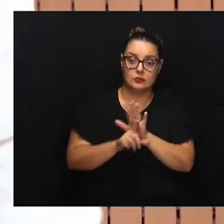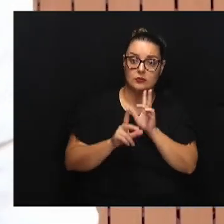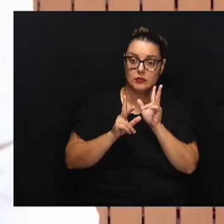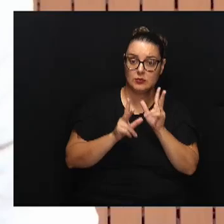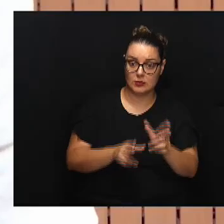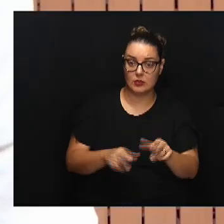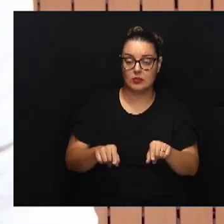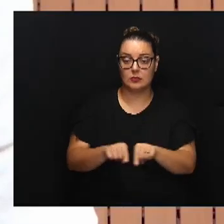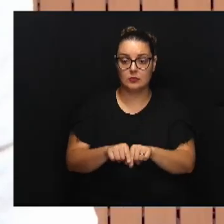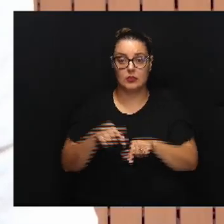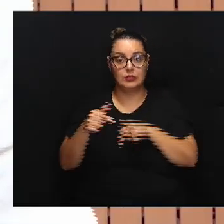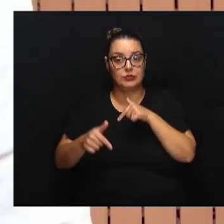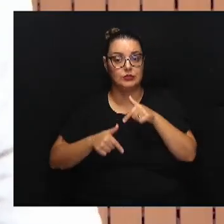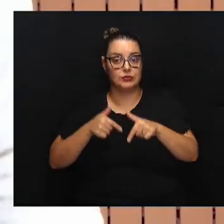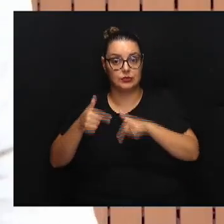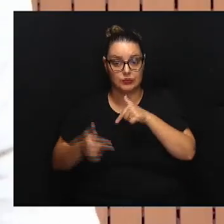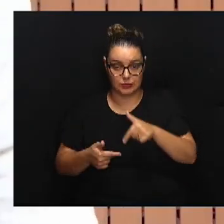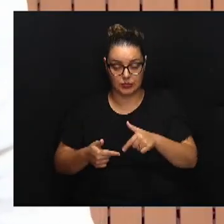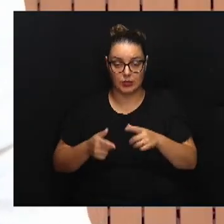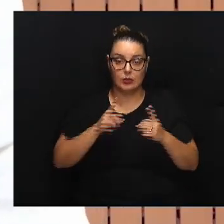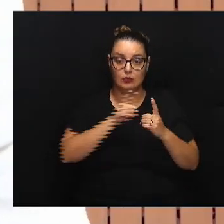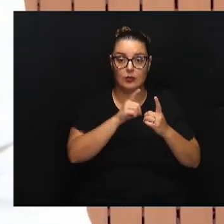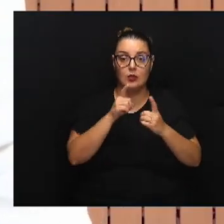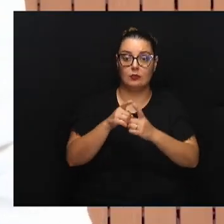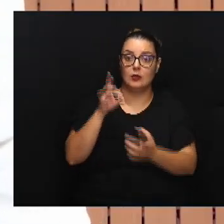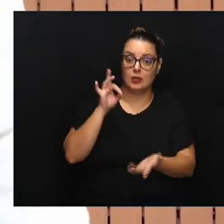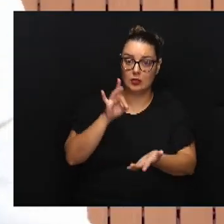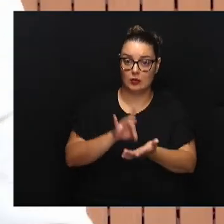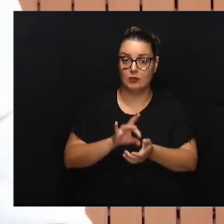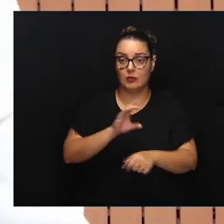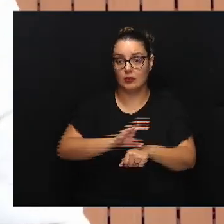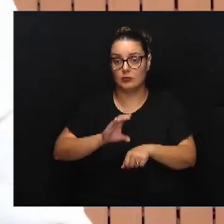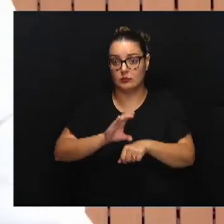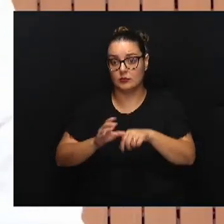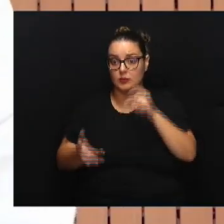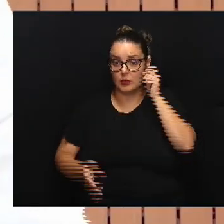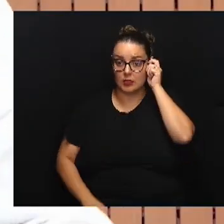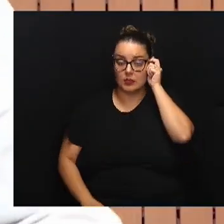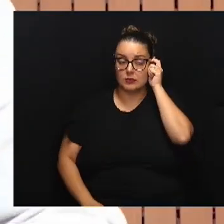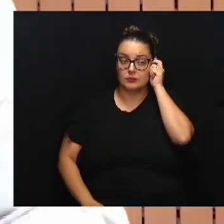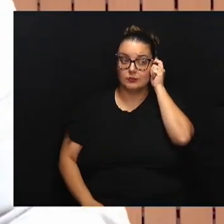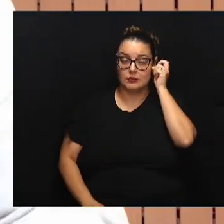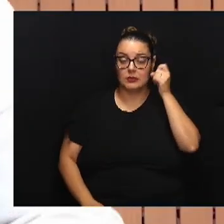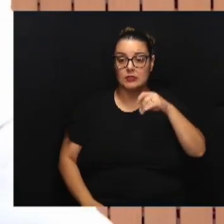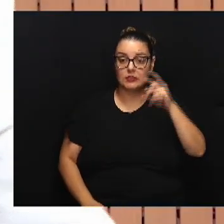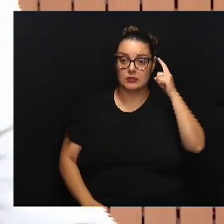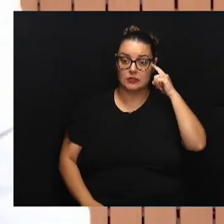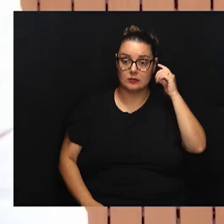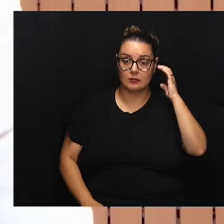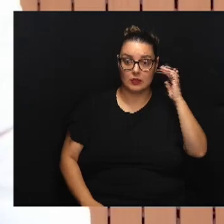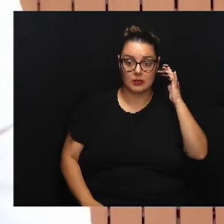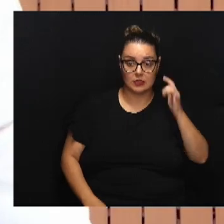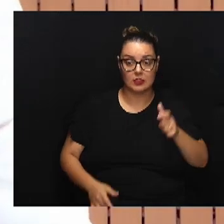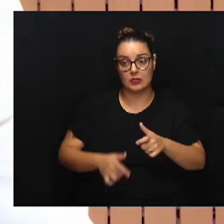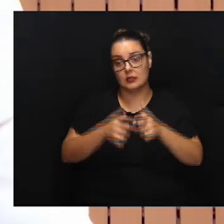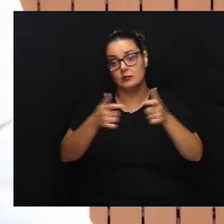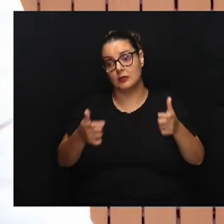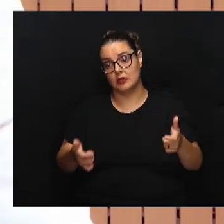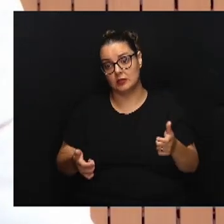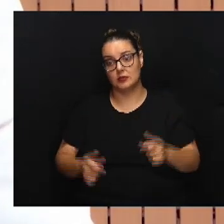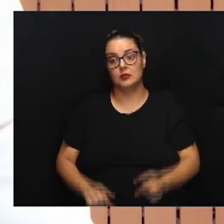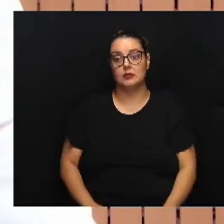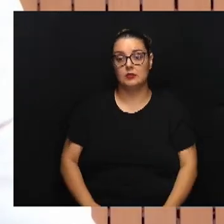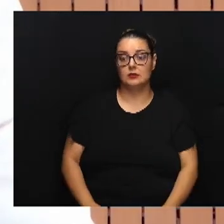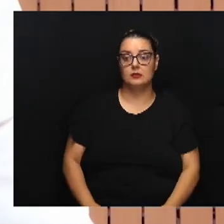tempo, trabalhamos para atender a realidade dos cursinhos que, se nós pensarmos na maioria,